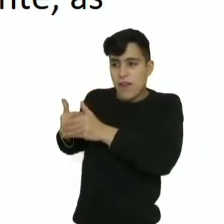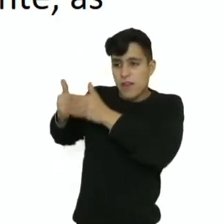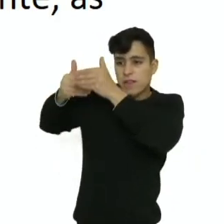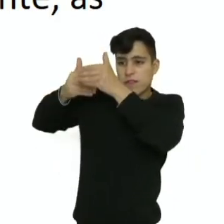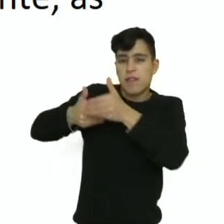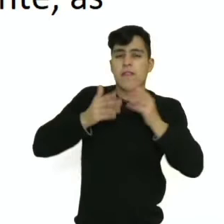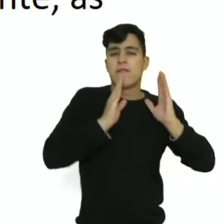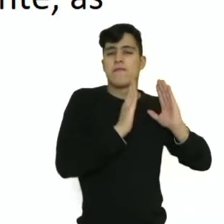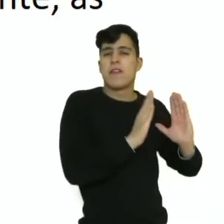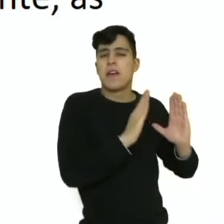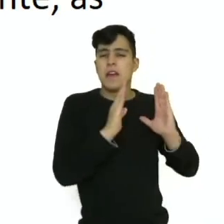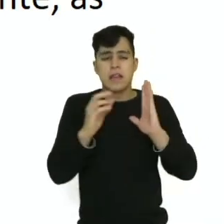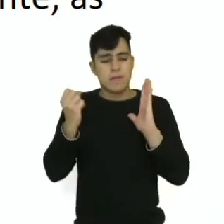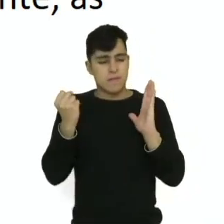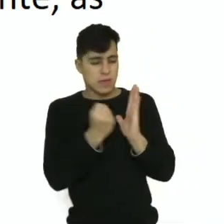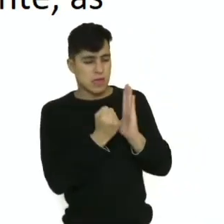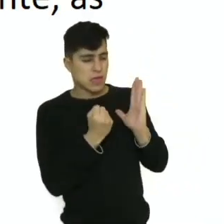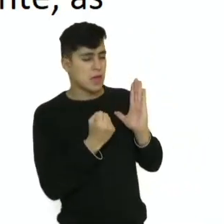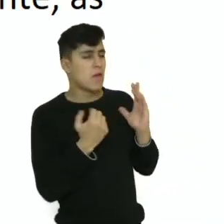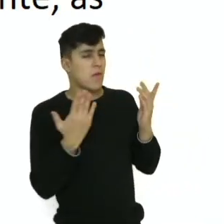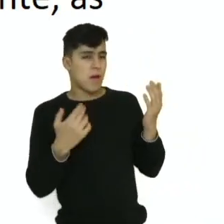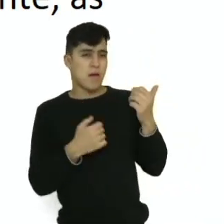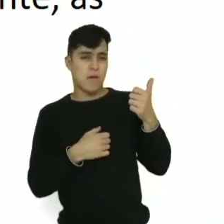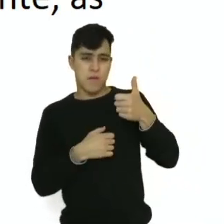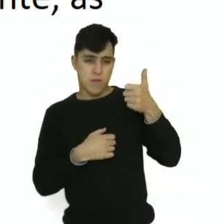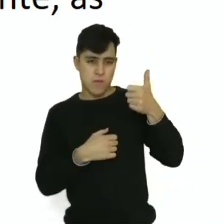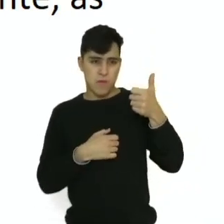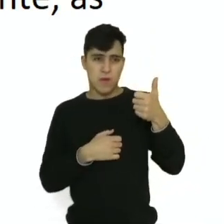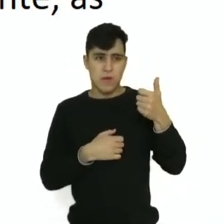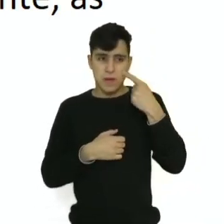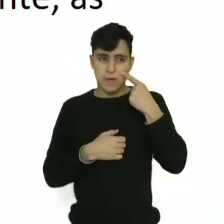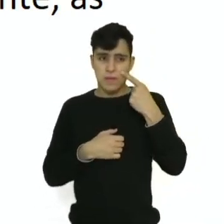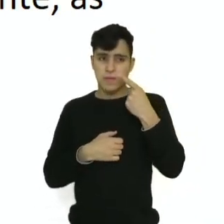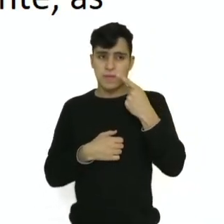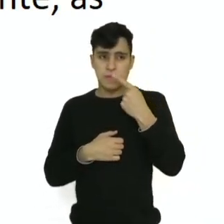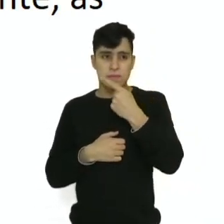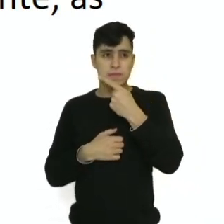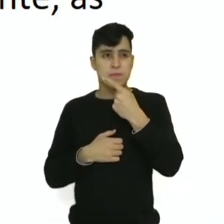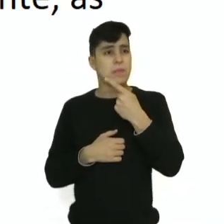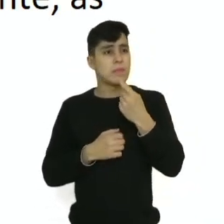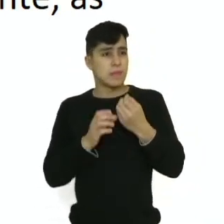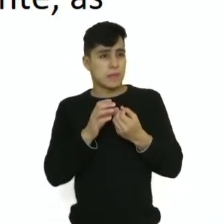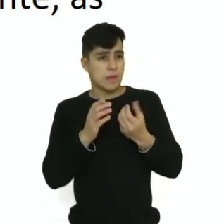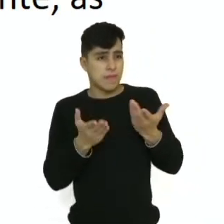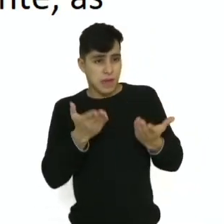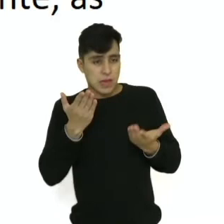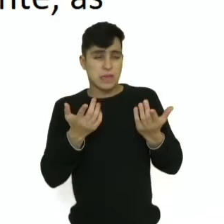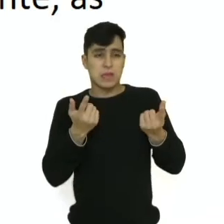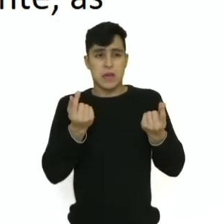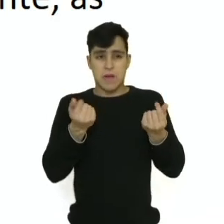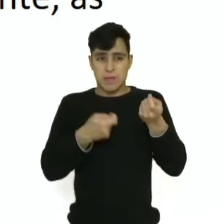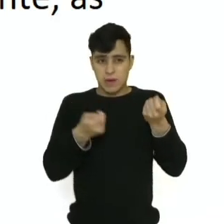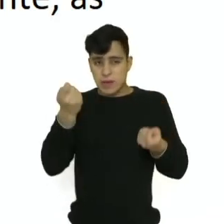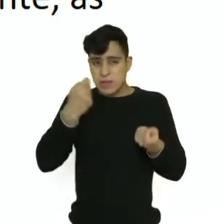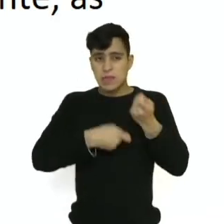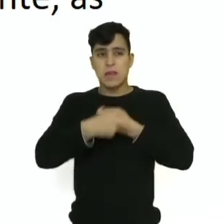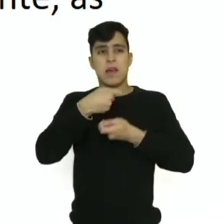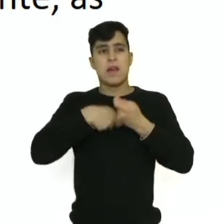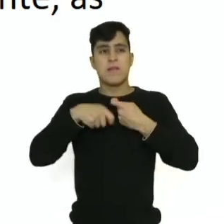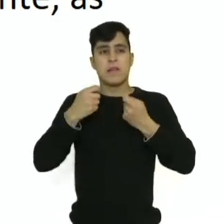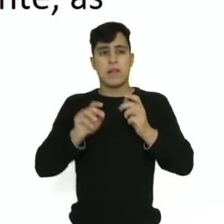são marcadas por item 1, balança comercial favorável, surgimento e ascensão da burguesia.